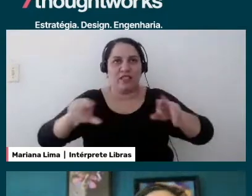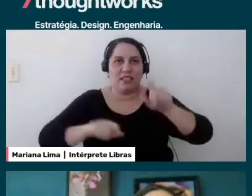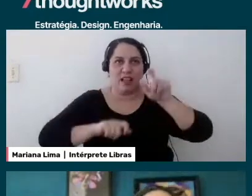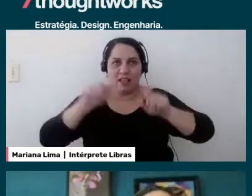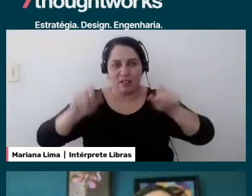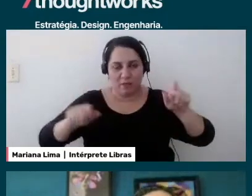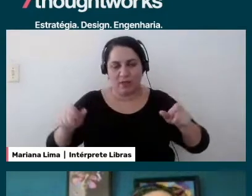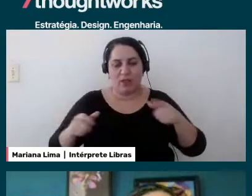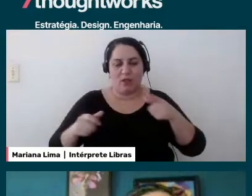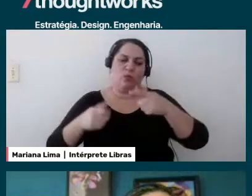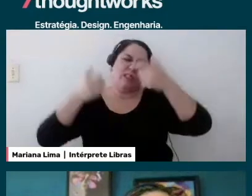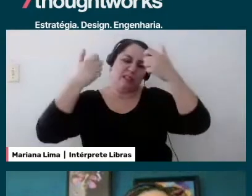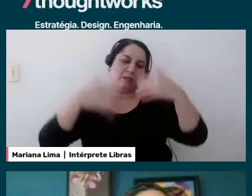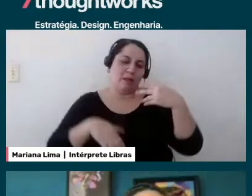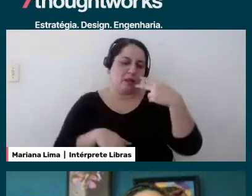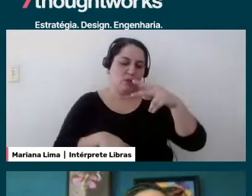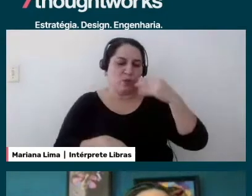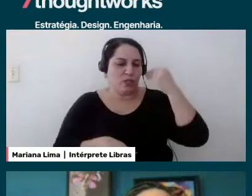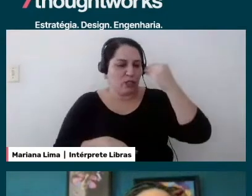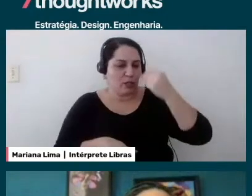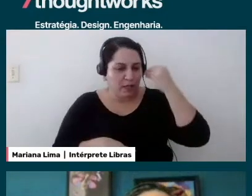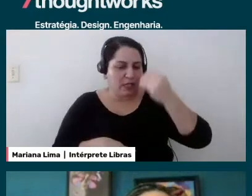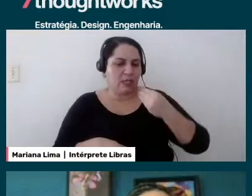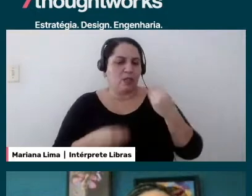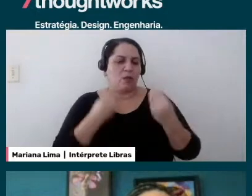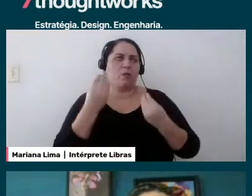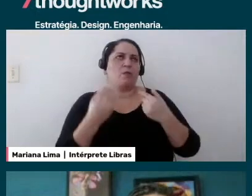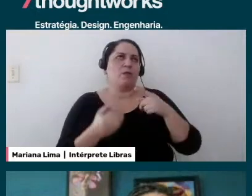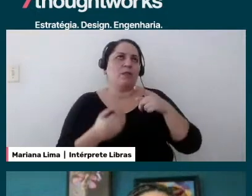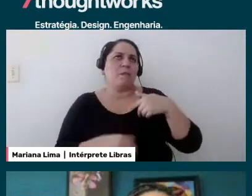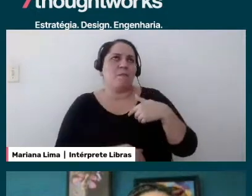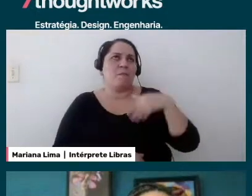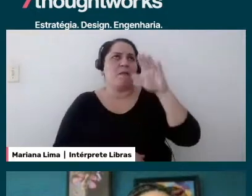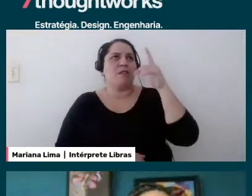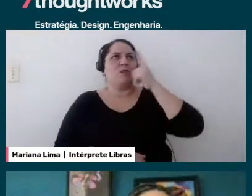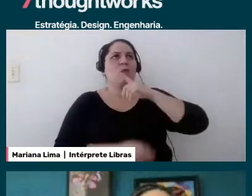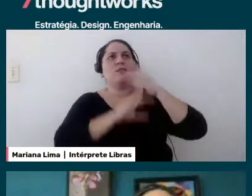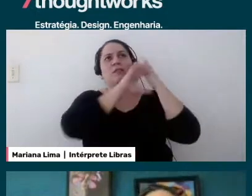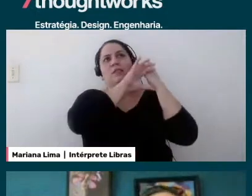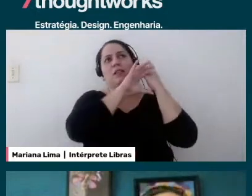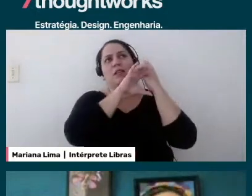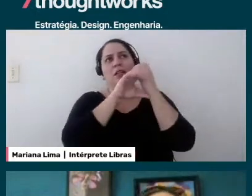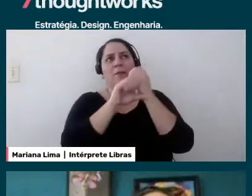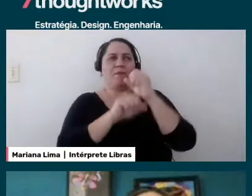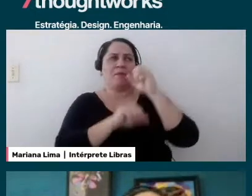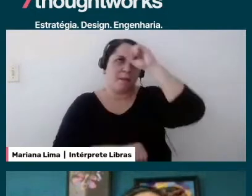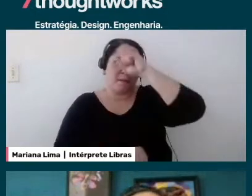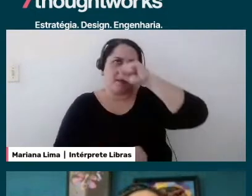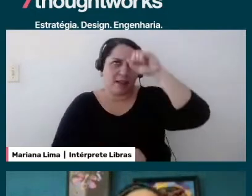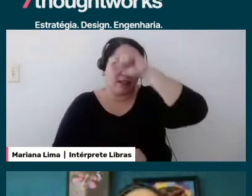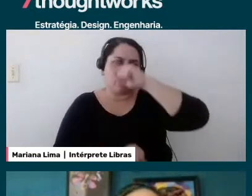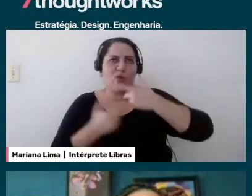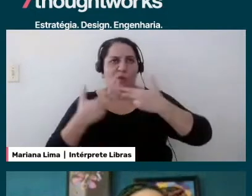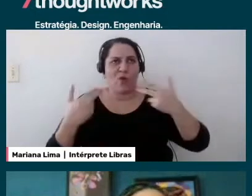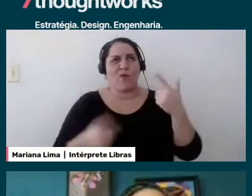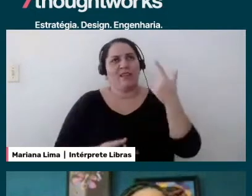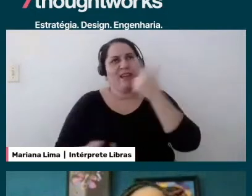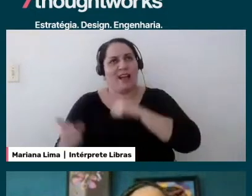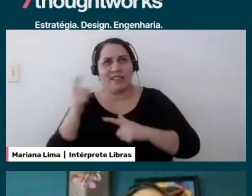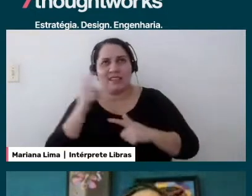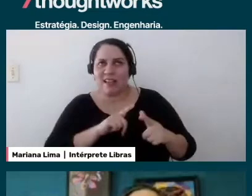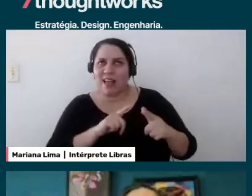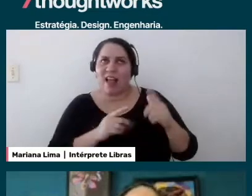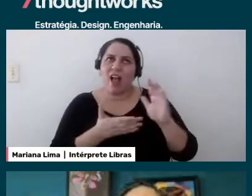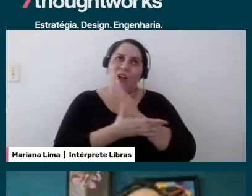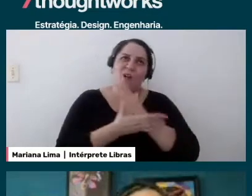turma aqui, quais são os principais aprendizados, que ao longo dessa caminhada teve muito acerto, teve erros,